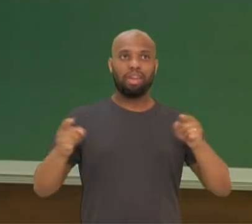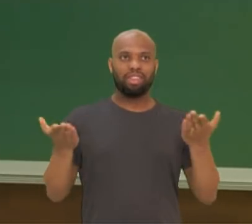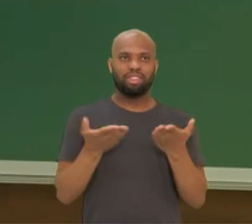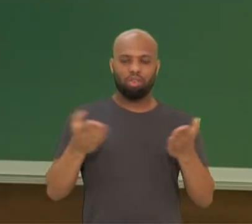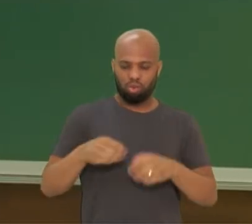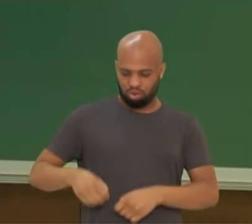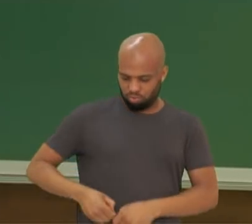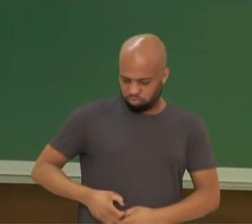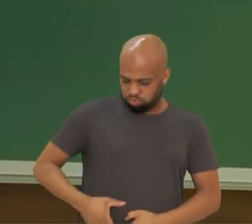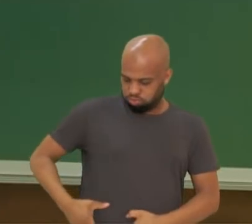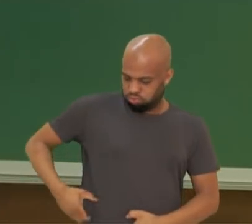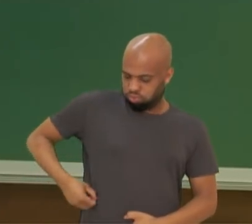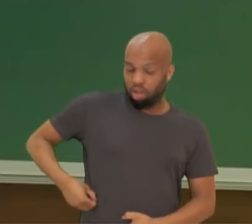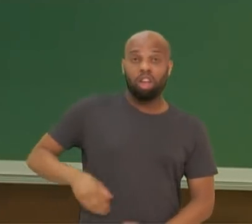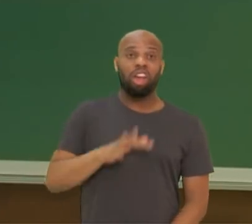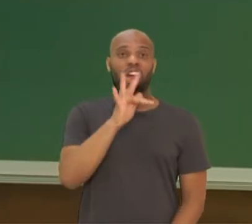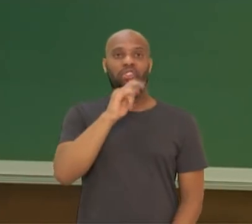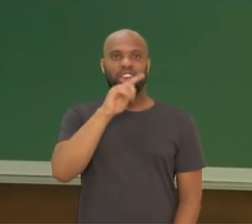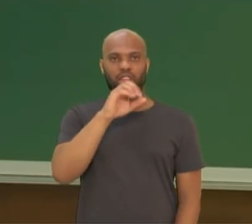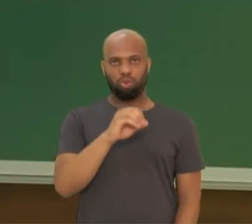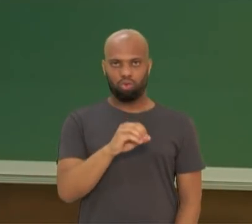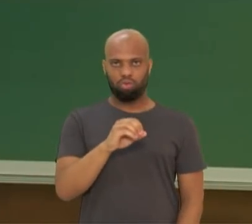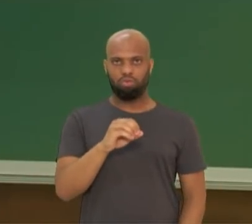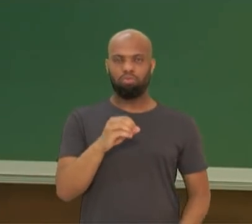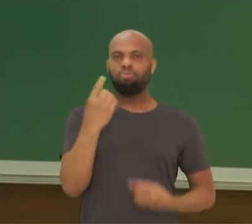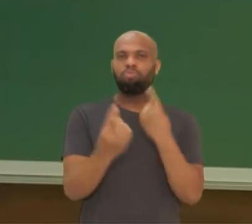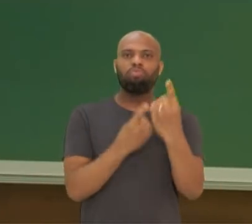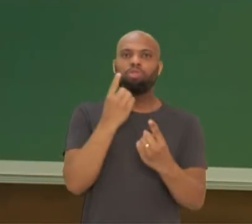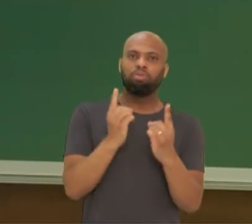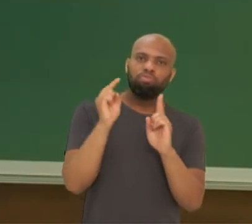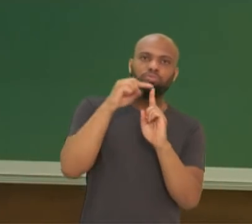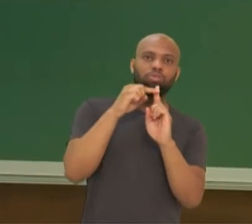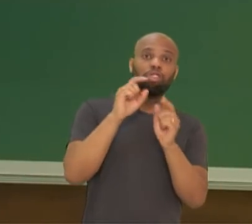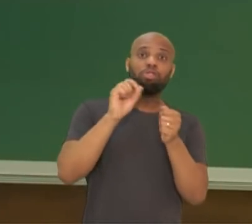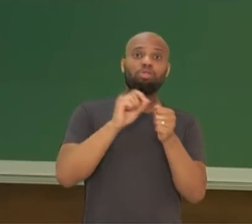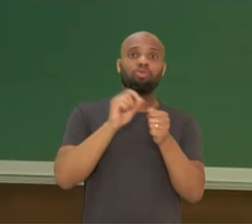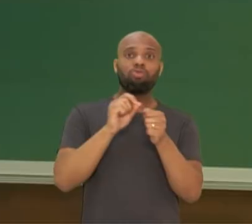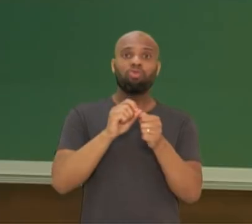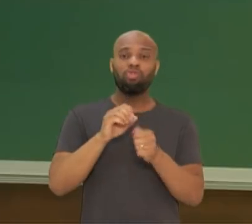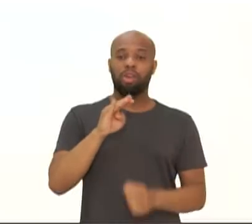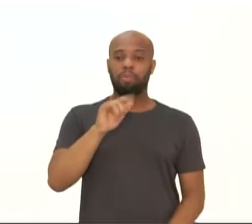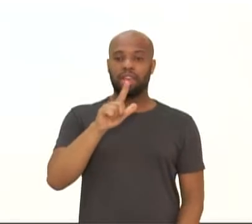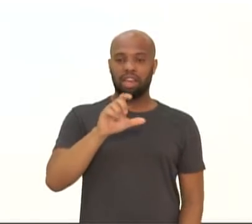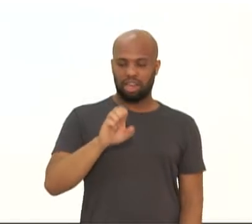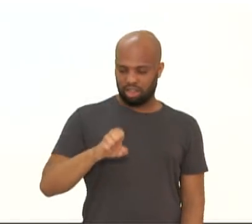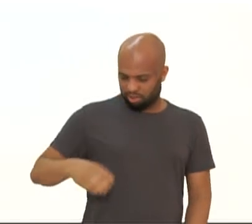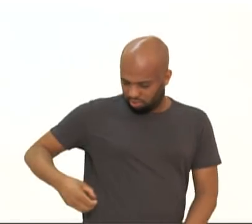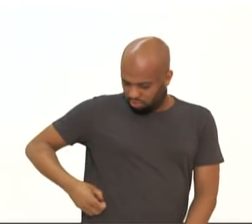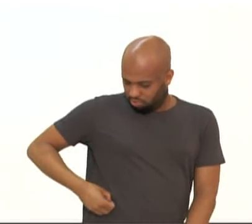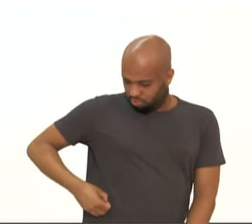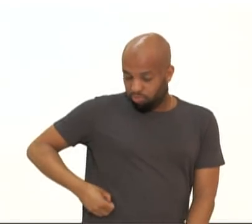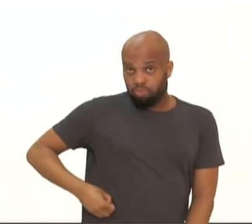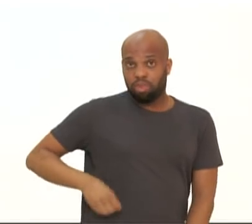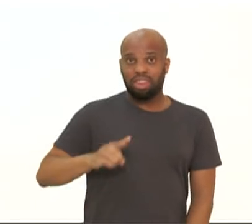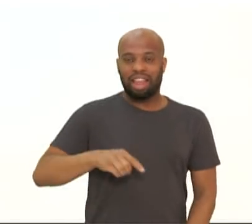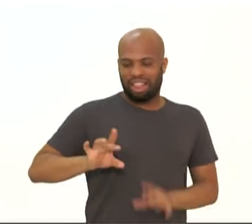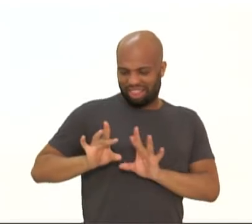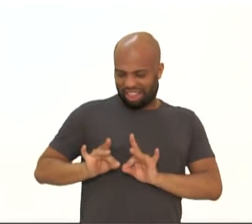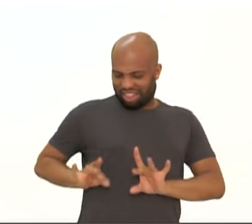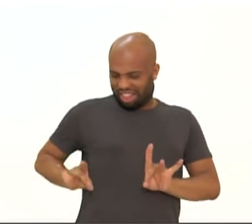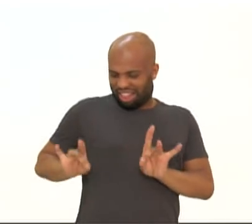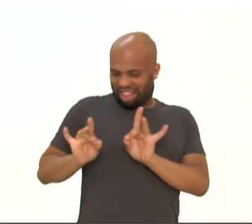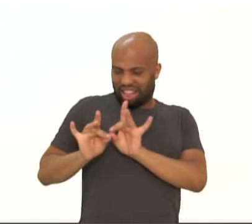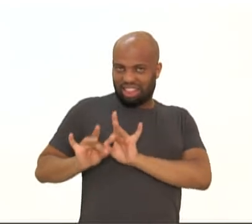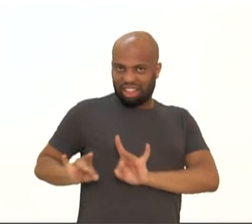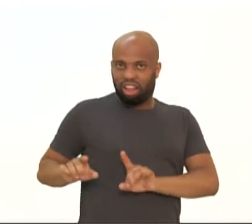Quais são as funções desse órgão tão importante? O fígado produz a bile. A bile é um líquido,